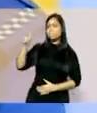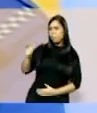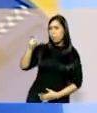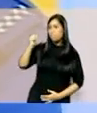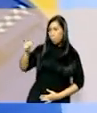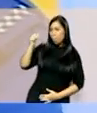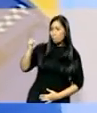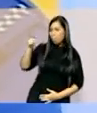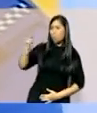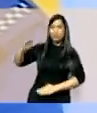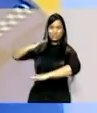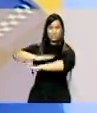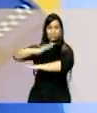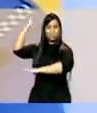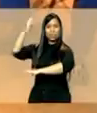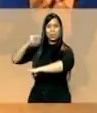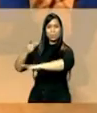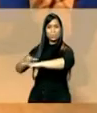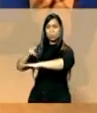naquelas janelas de vidro.